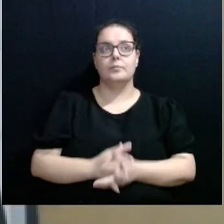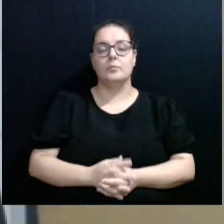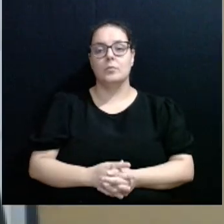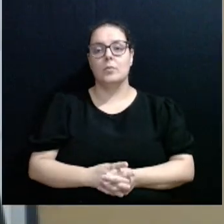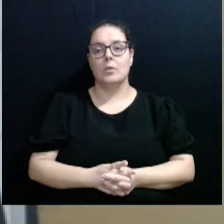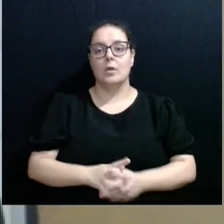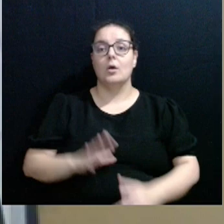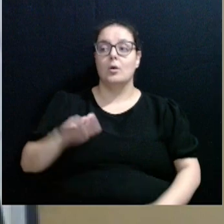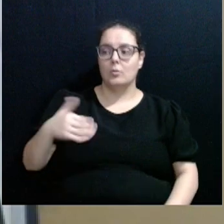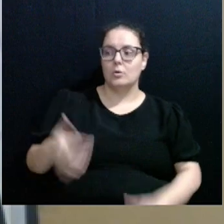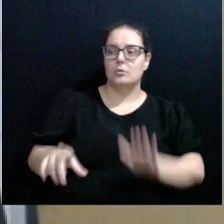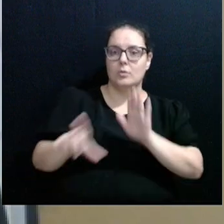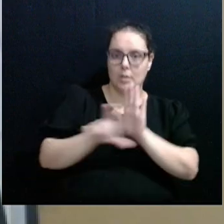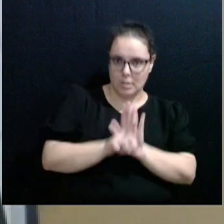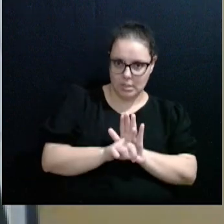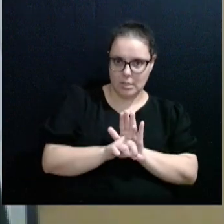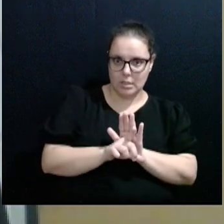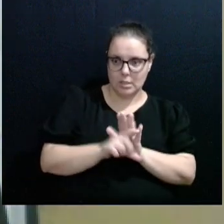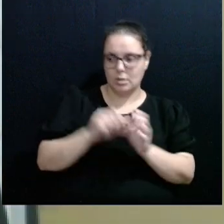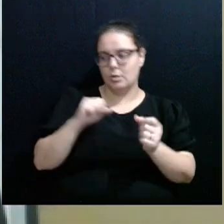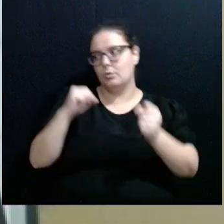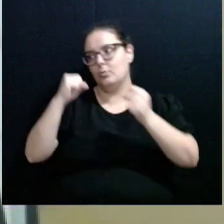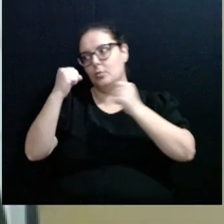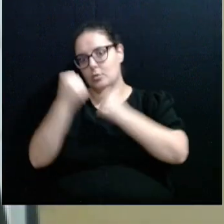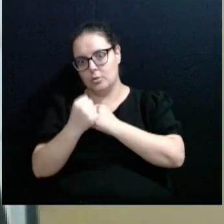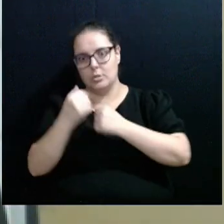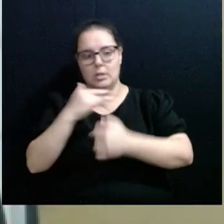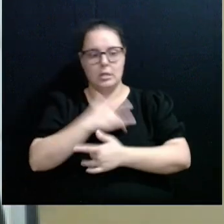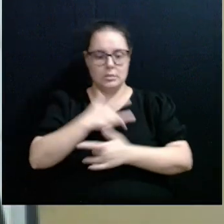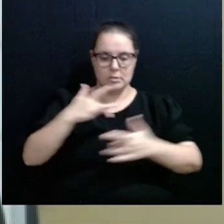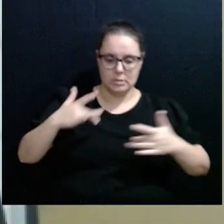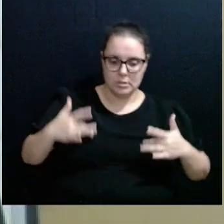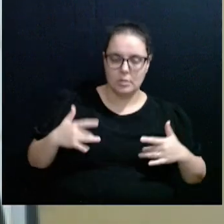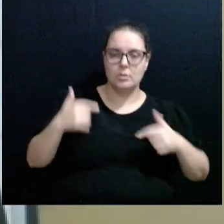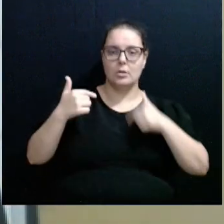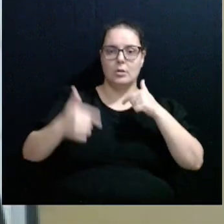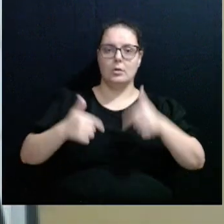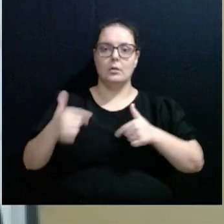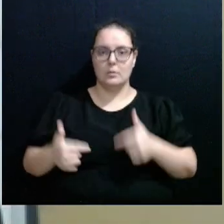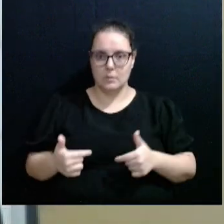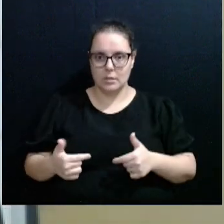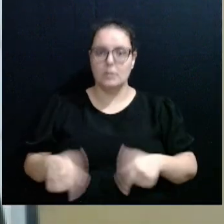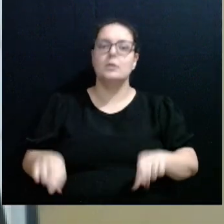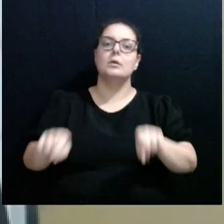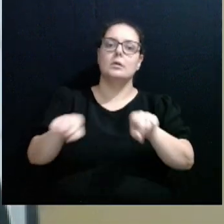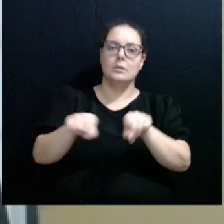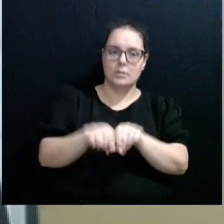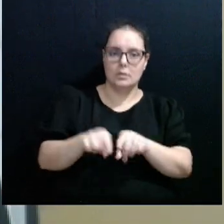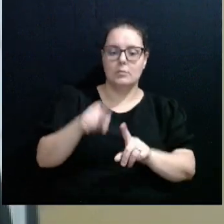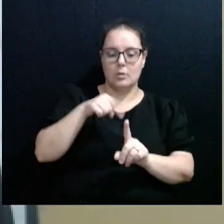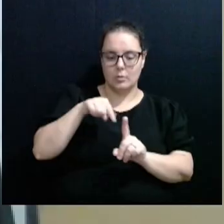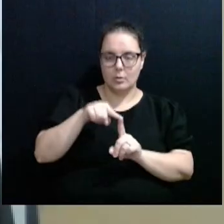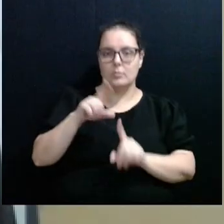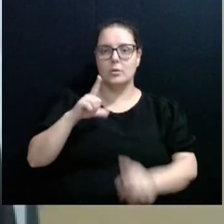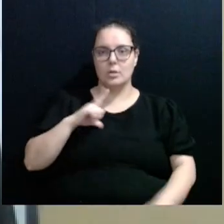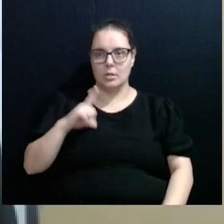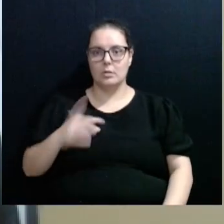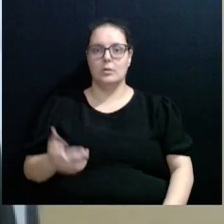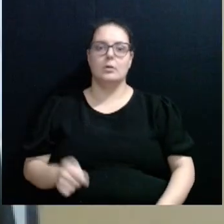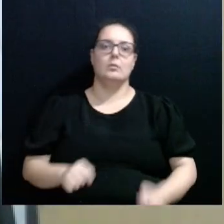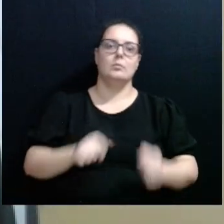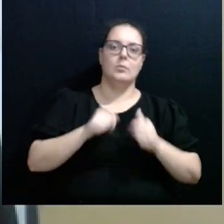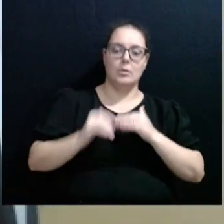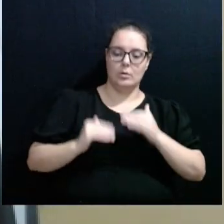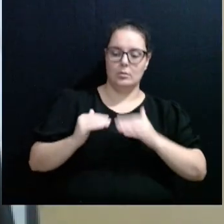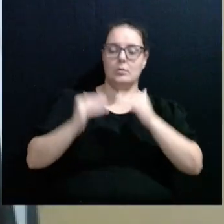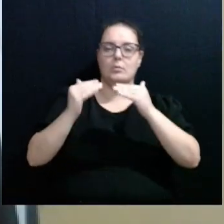legislação protege a saúde do trabalhador, ela também tem o objetivo de favorecer o desenvolvimento econômico, a